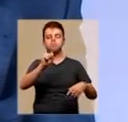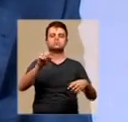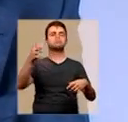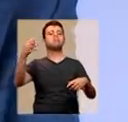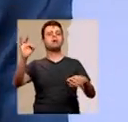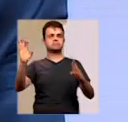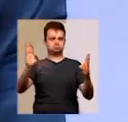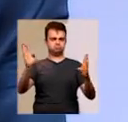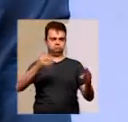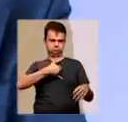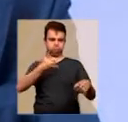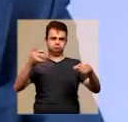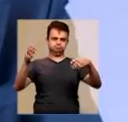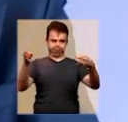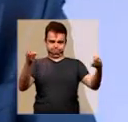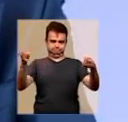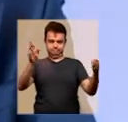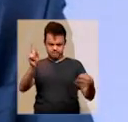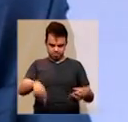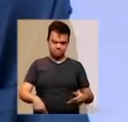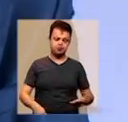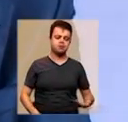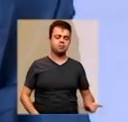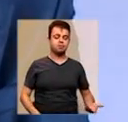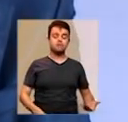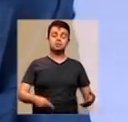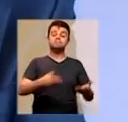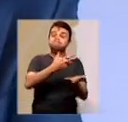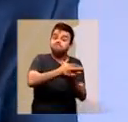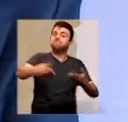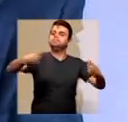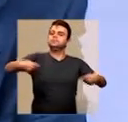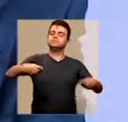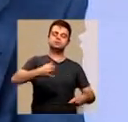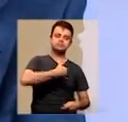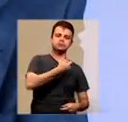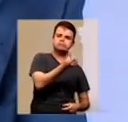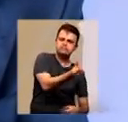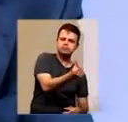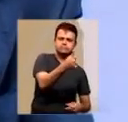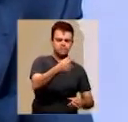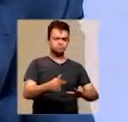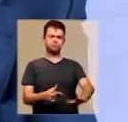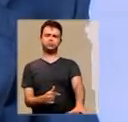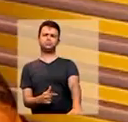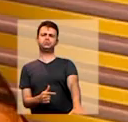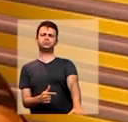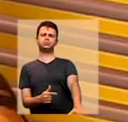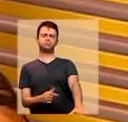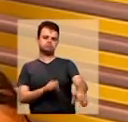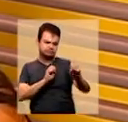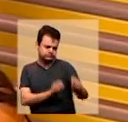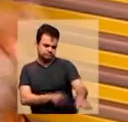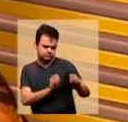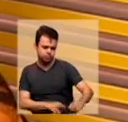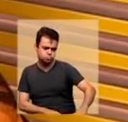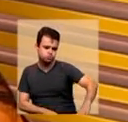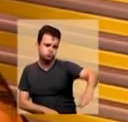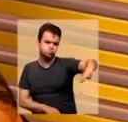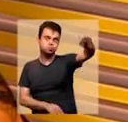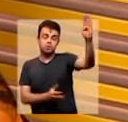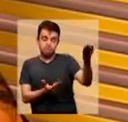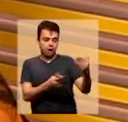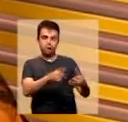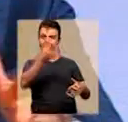Me parece que um dos caminhos seria começar a educar aos 7 anos, 6 anos, lá, pegar pequenininho. E quando se transformar em um